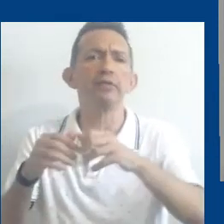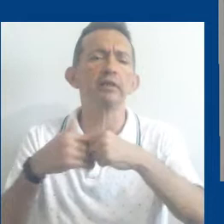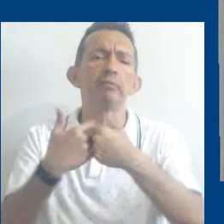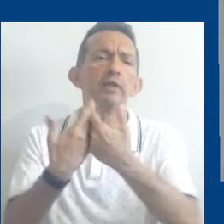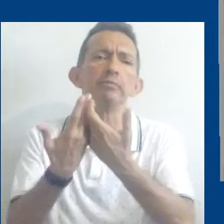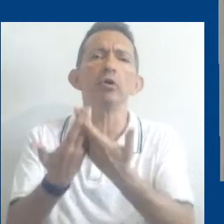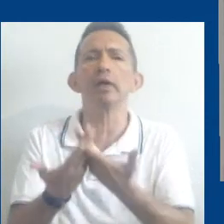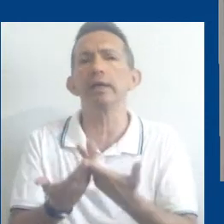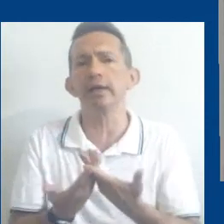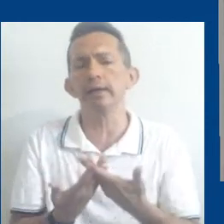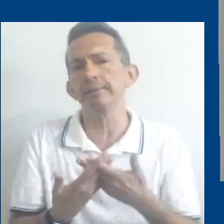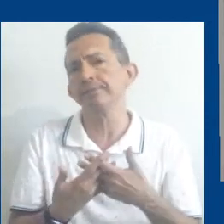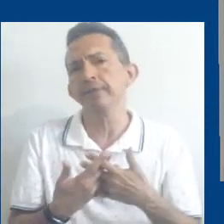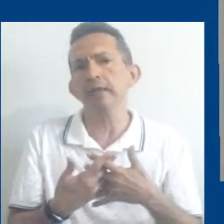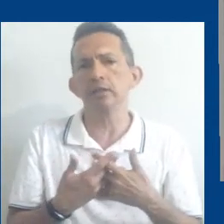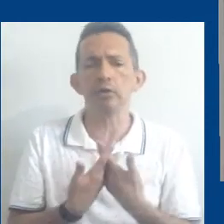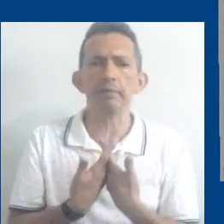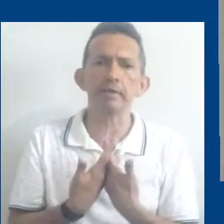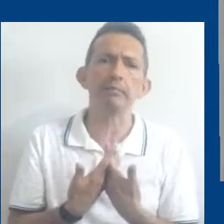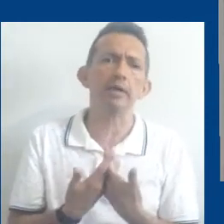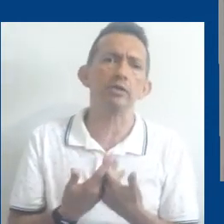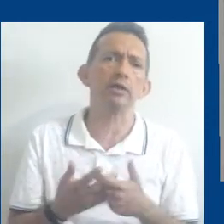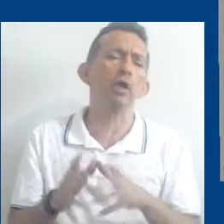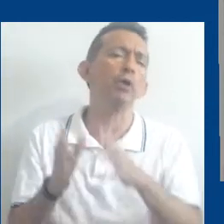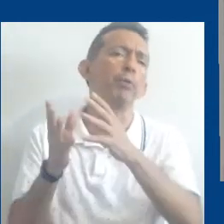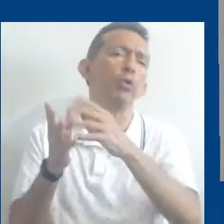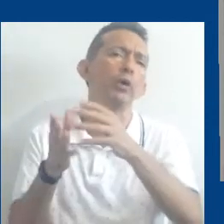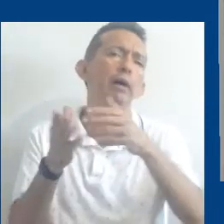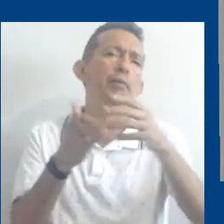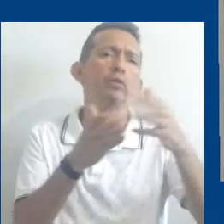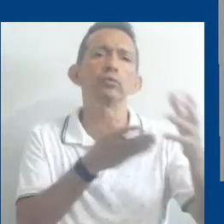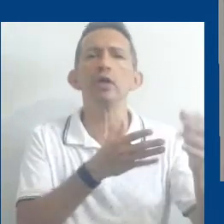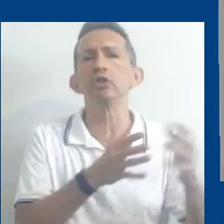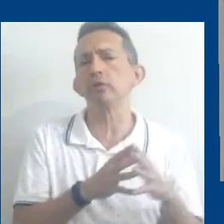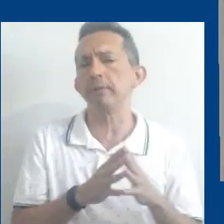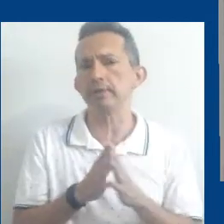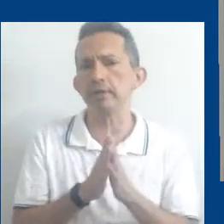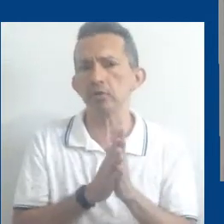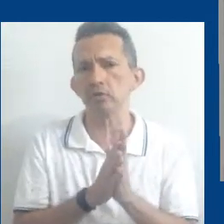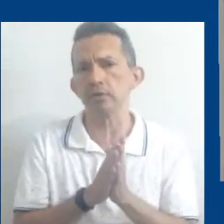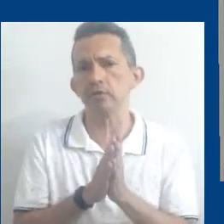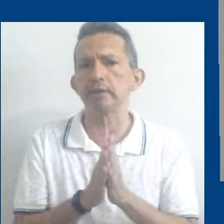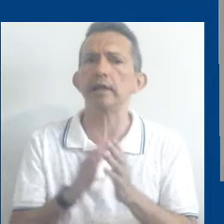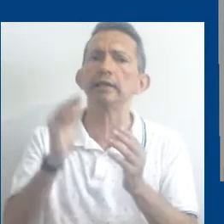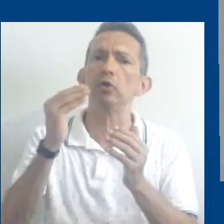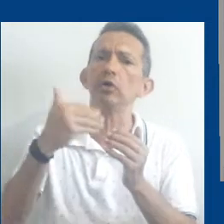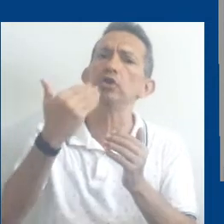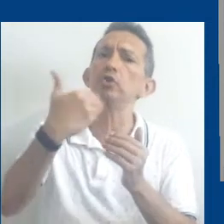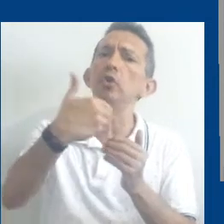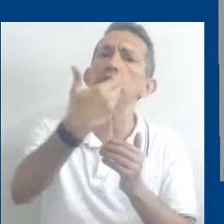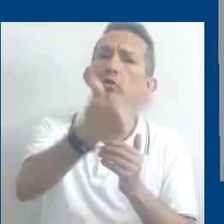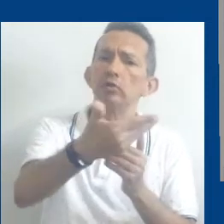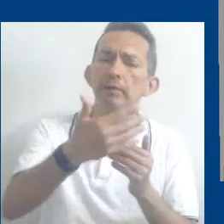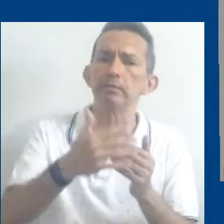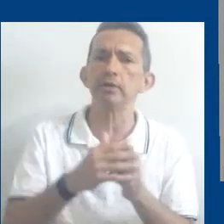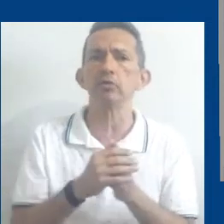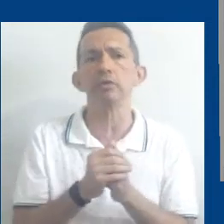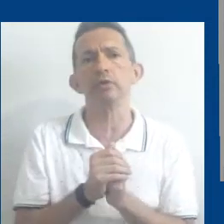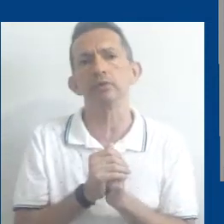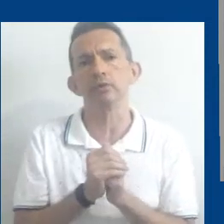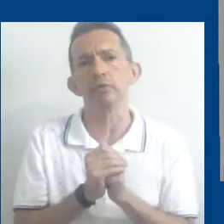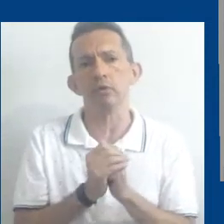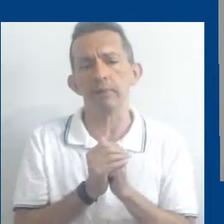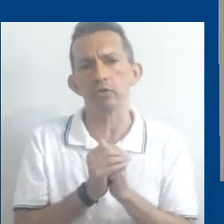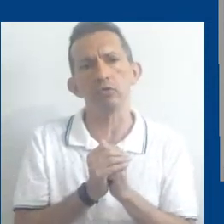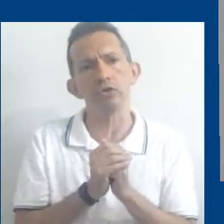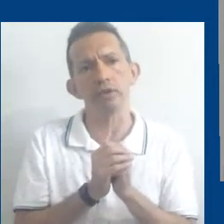Endopegma, está falando da mesma organela citoplasmática. E ela é um prolongamento do retículo endoplasmático liso, quer dizer que ela tem origem no retículo endoplasmático